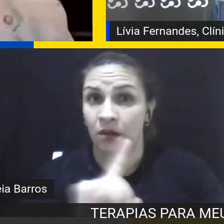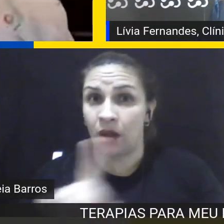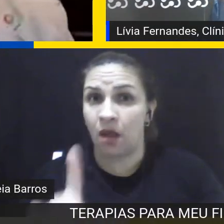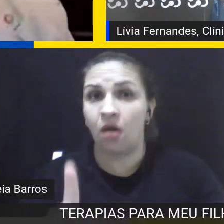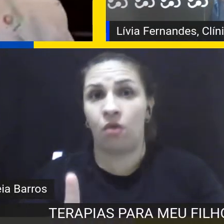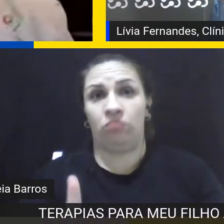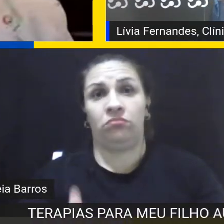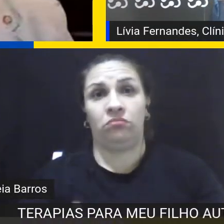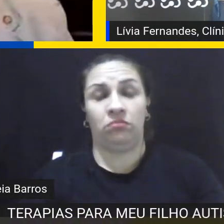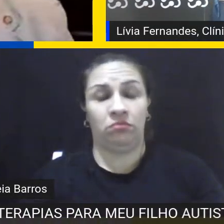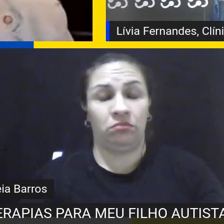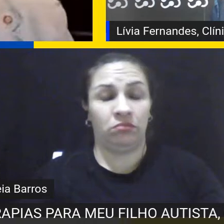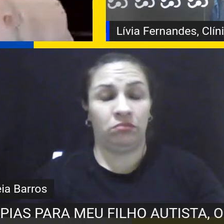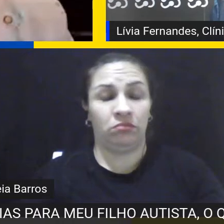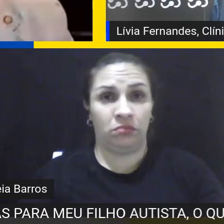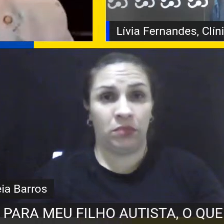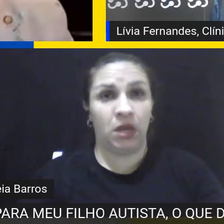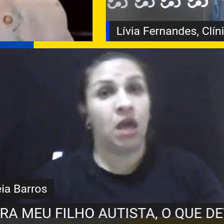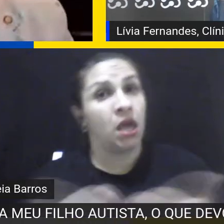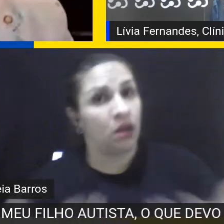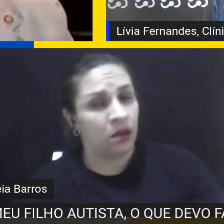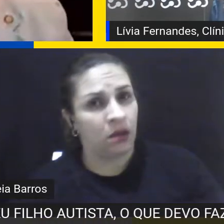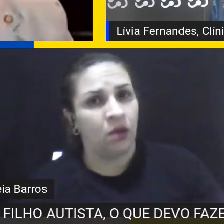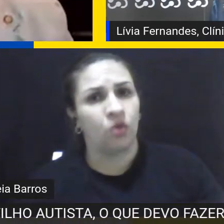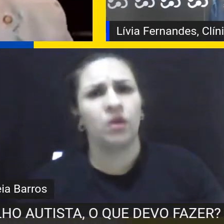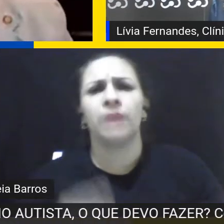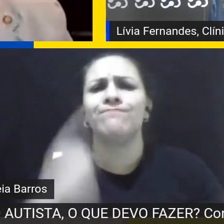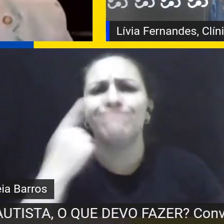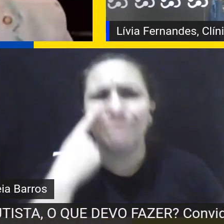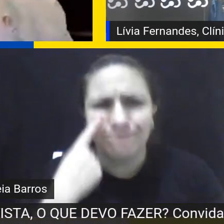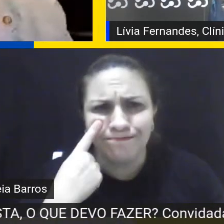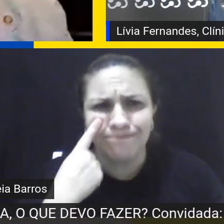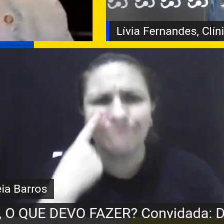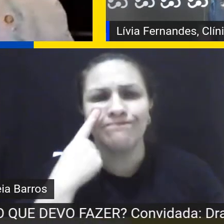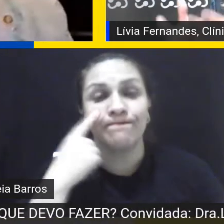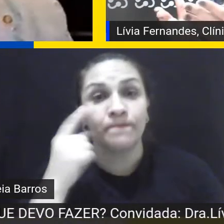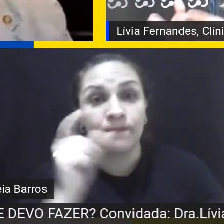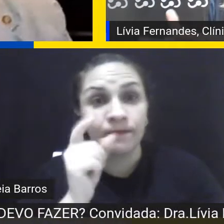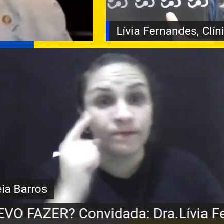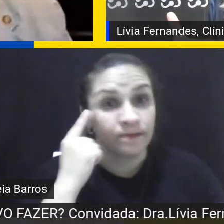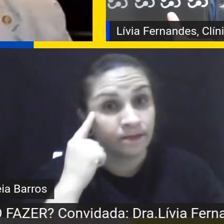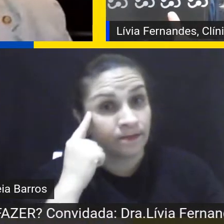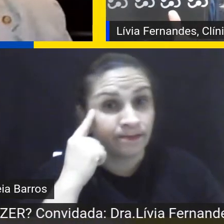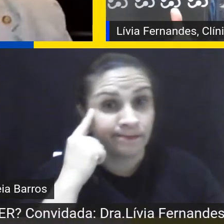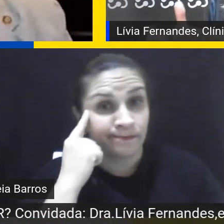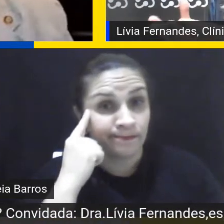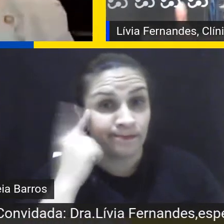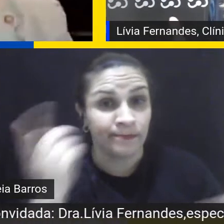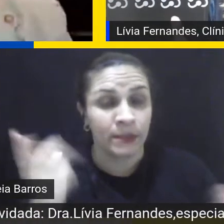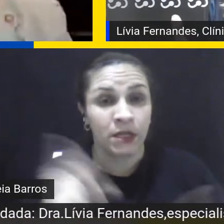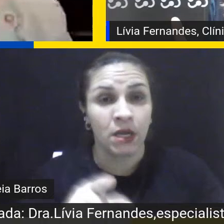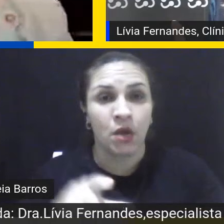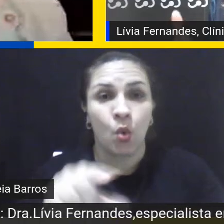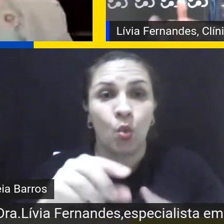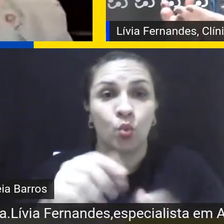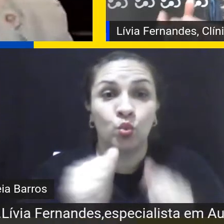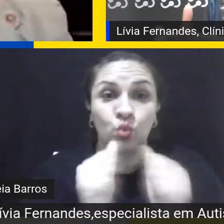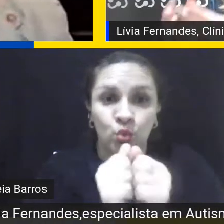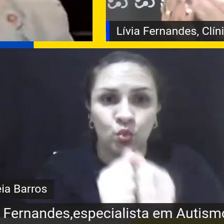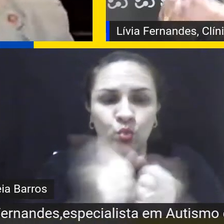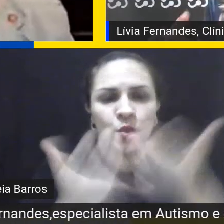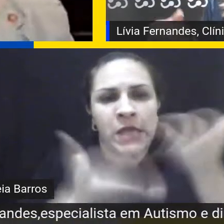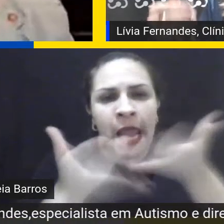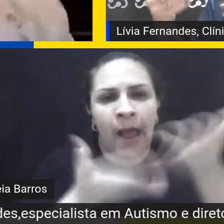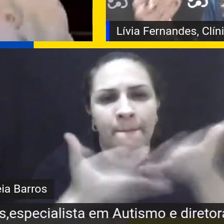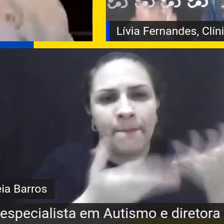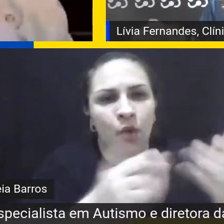tá? Então, eleja uma terapia junto com o terapeuta, eleja